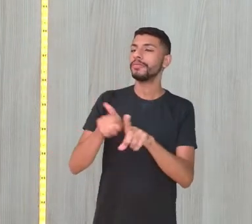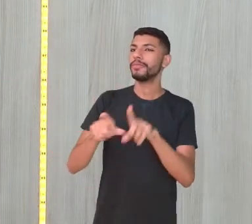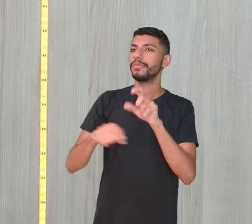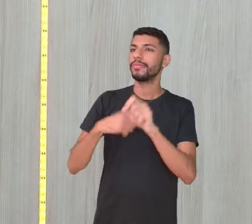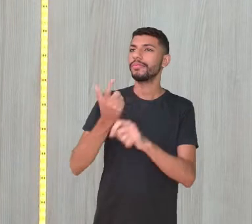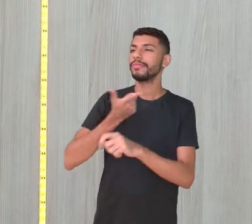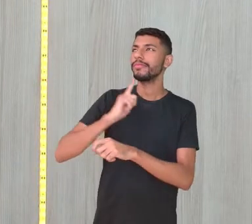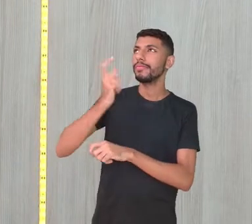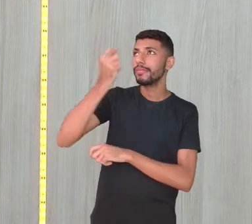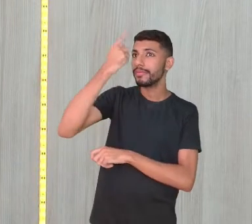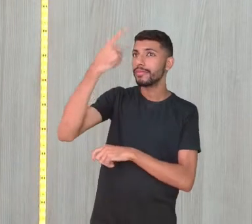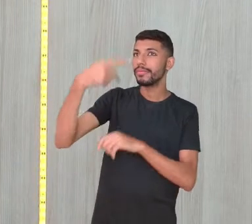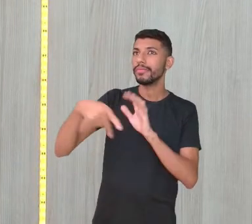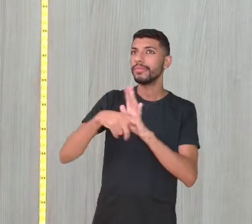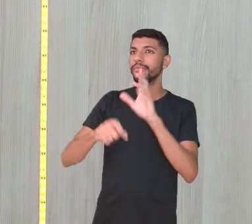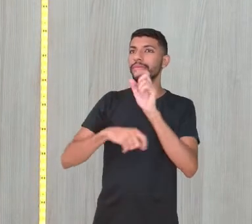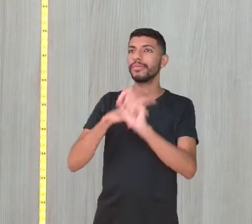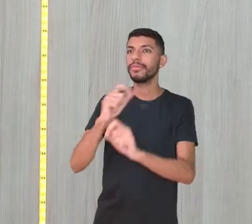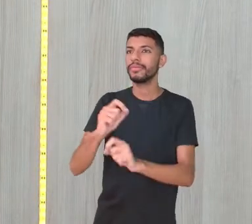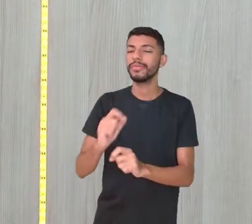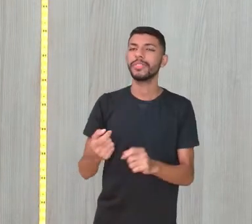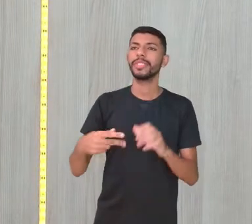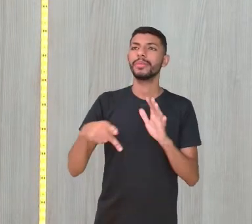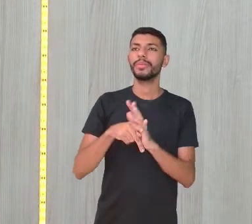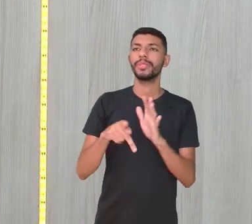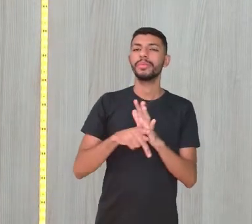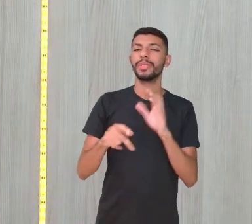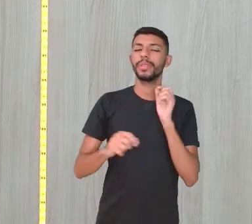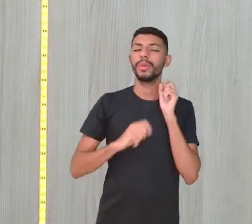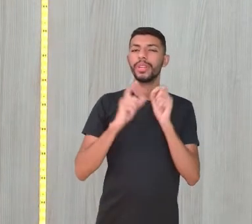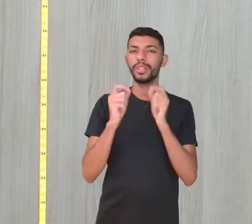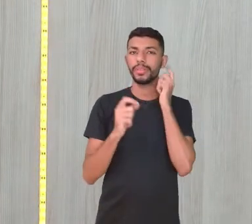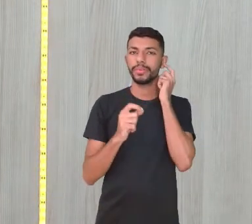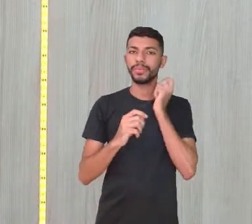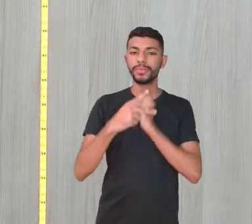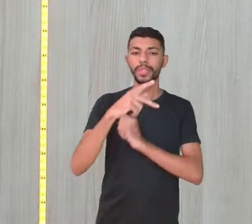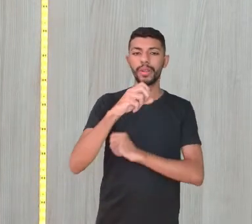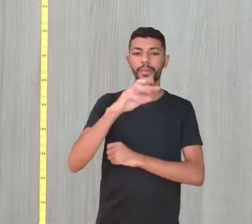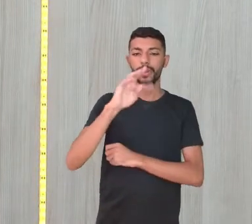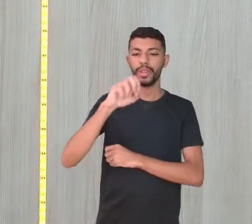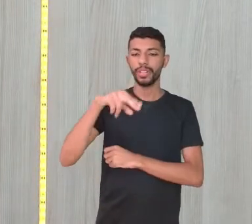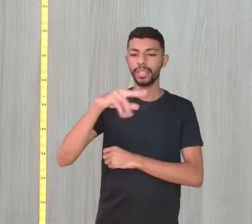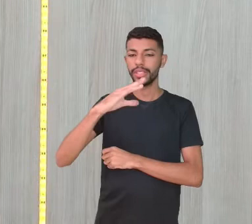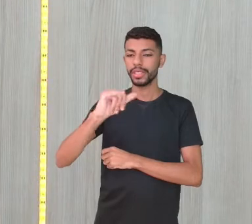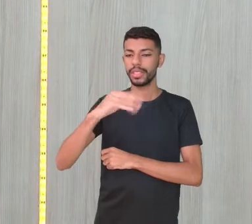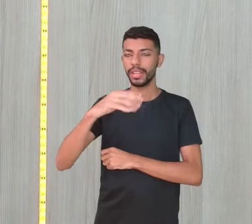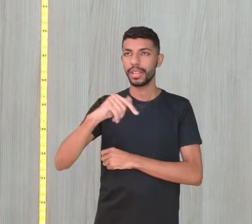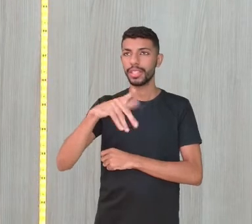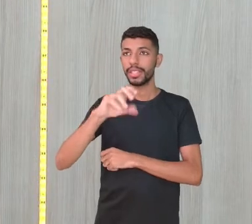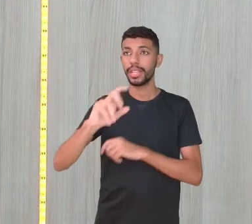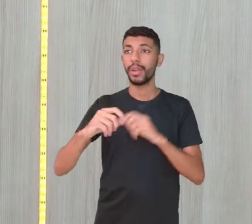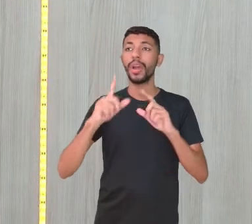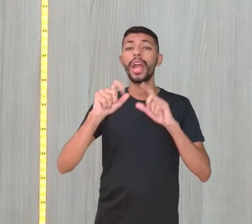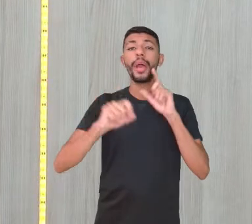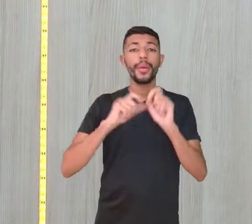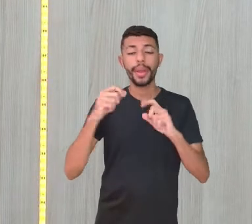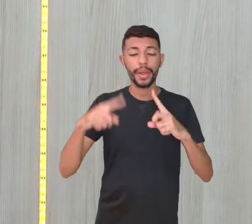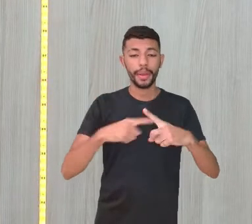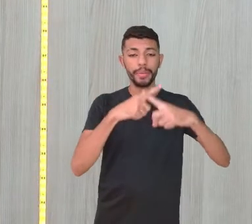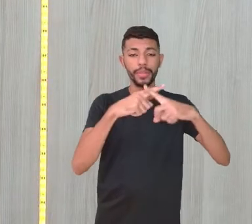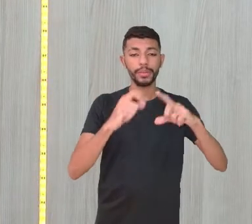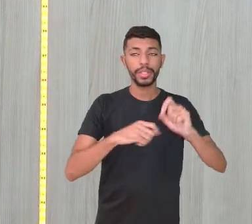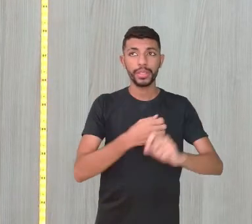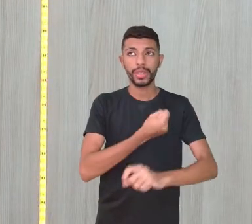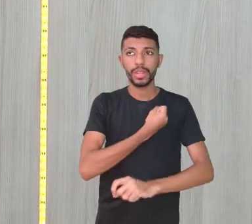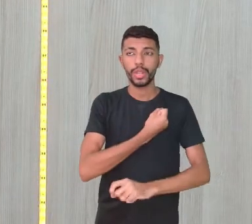nessa ideia aí, certo, de potenciação, que nada mais é do que a multiplicação, certo, de